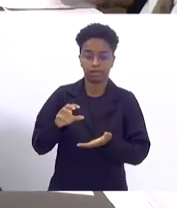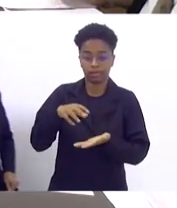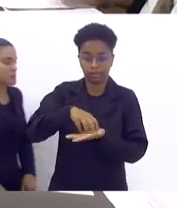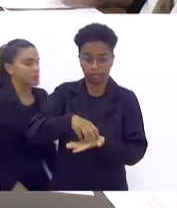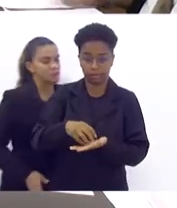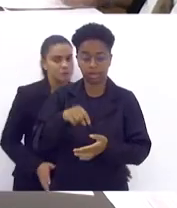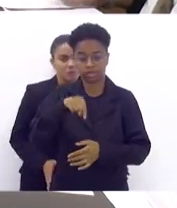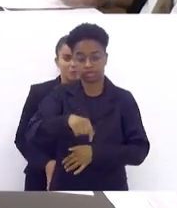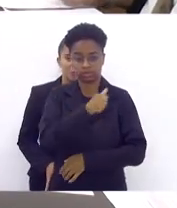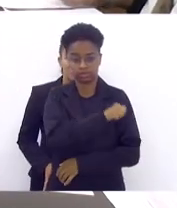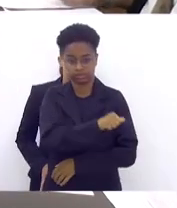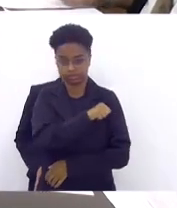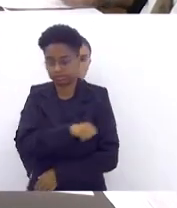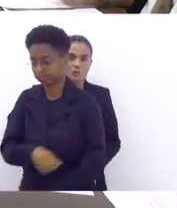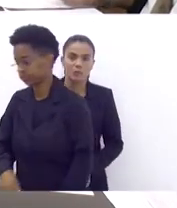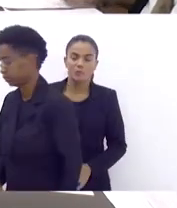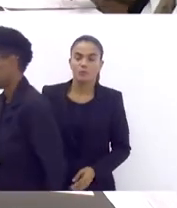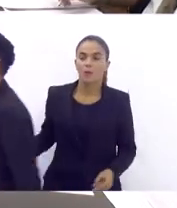Verônica